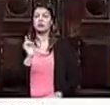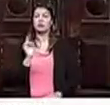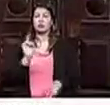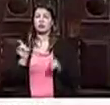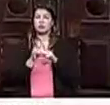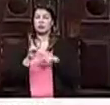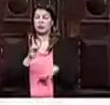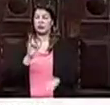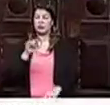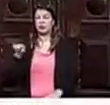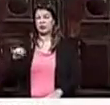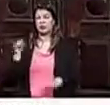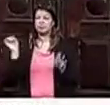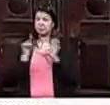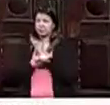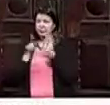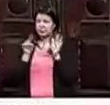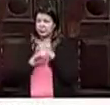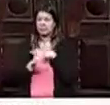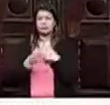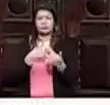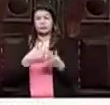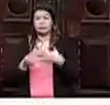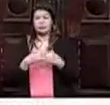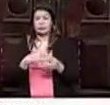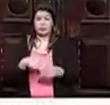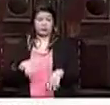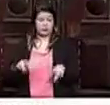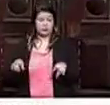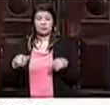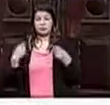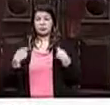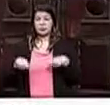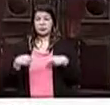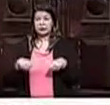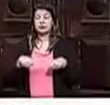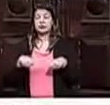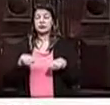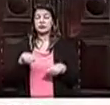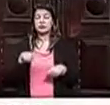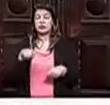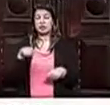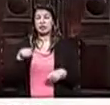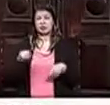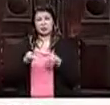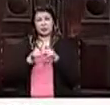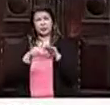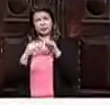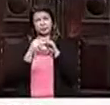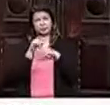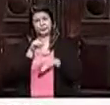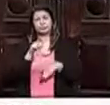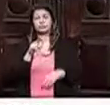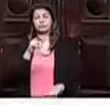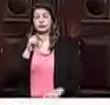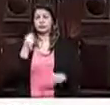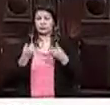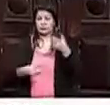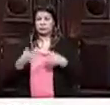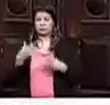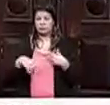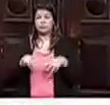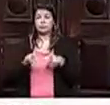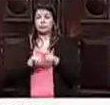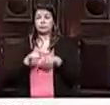questão que ele possa vir a aceitar ou não. E eu pego o gancho, carona, na fala de Vossa Excelência, que eu queria que nós dois